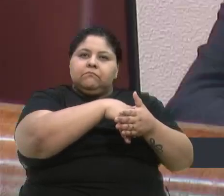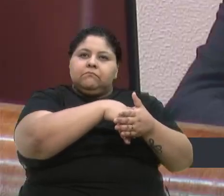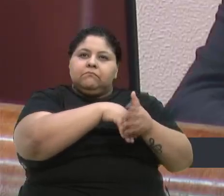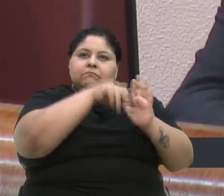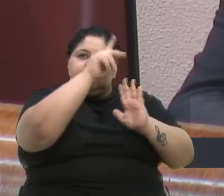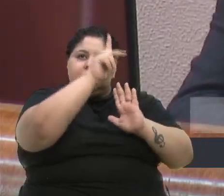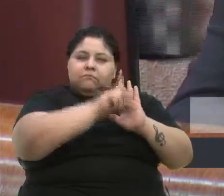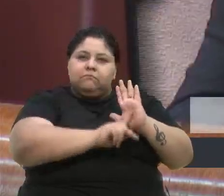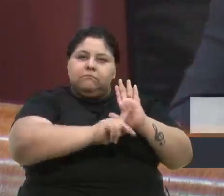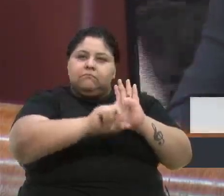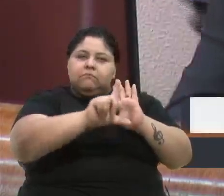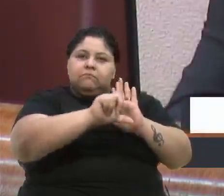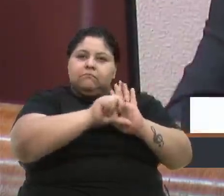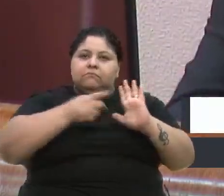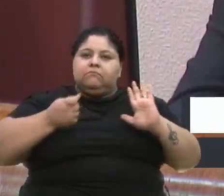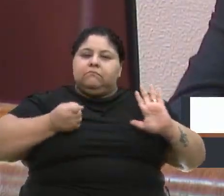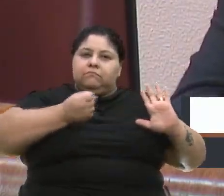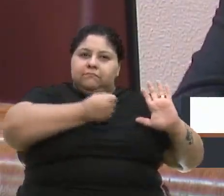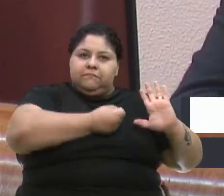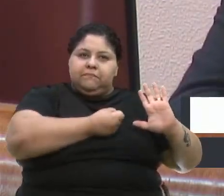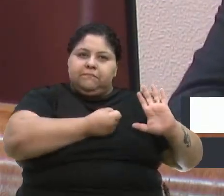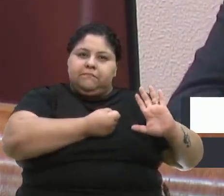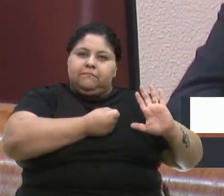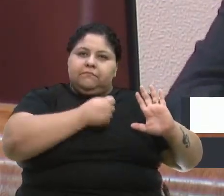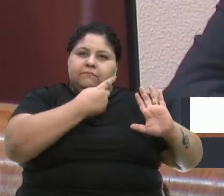Projeto de lei número